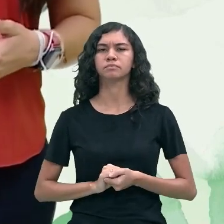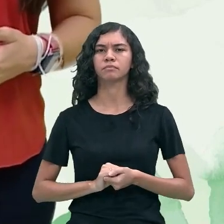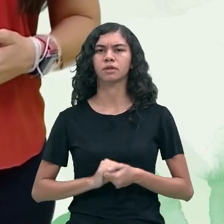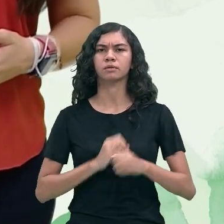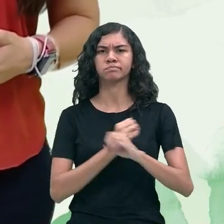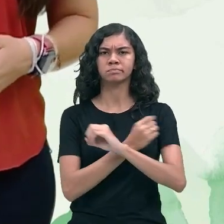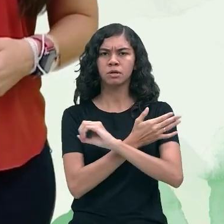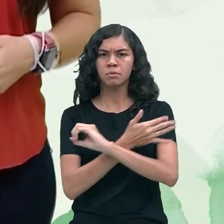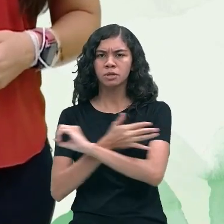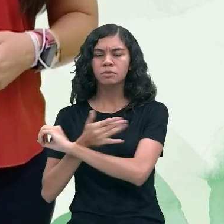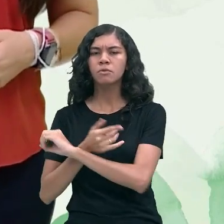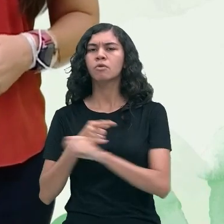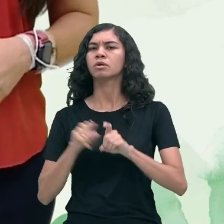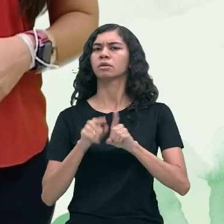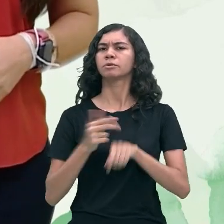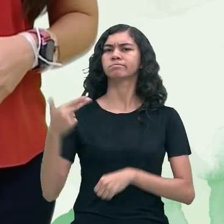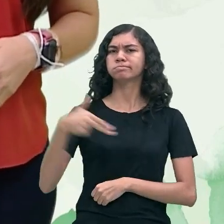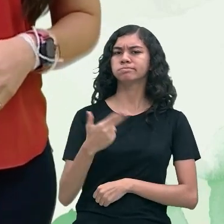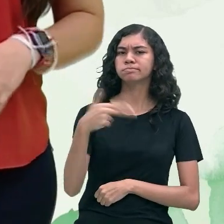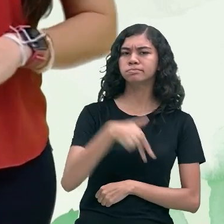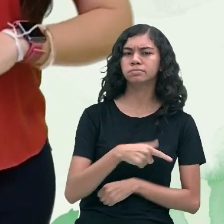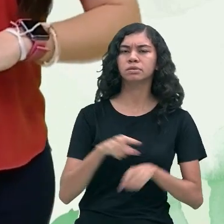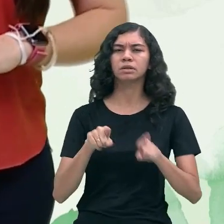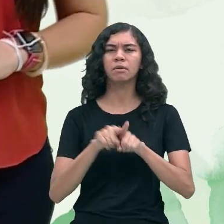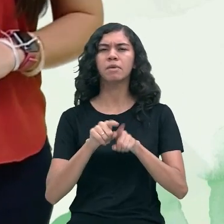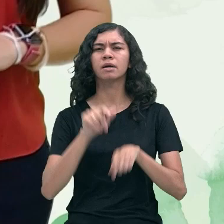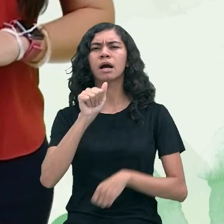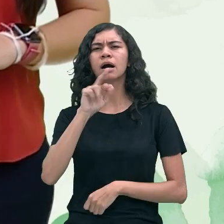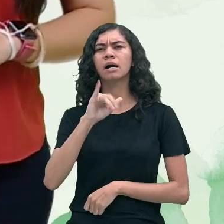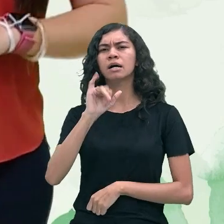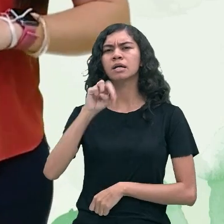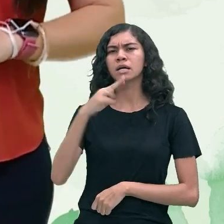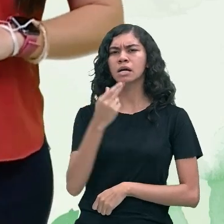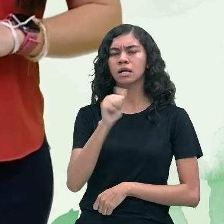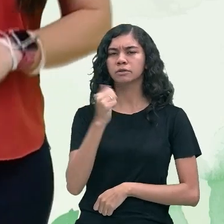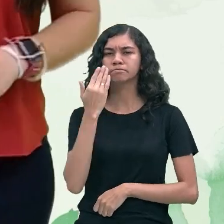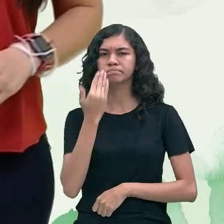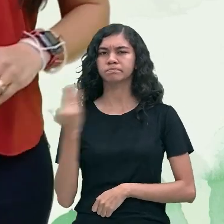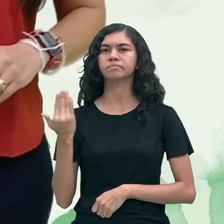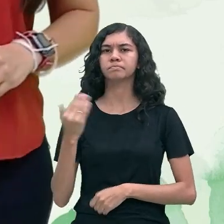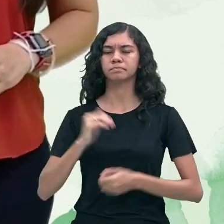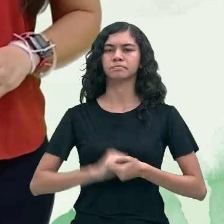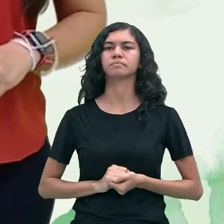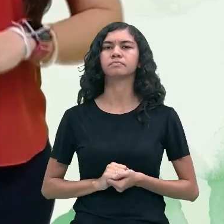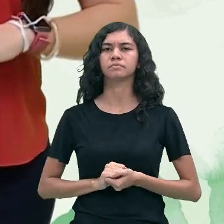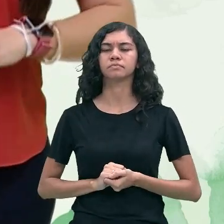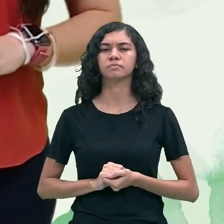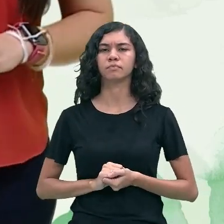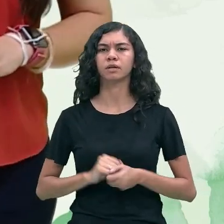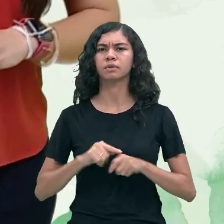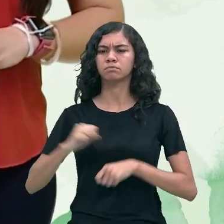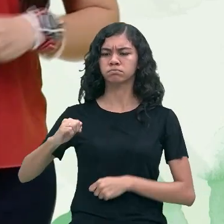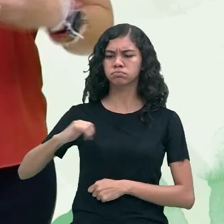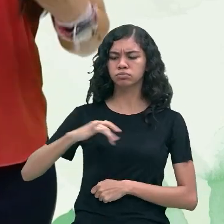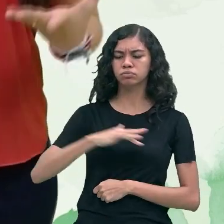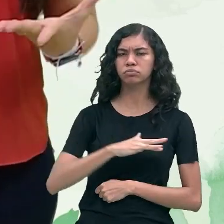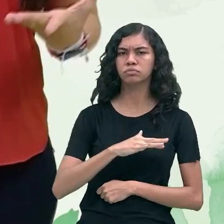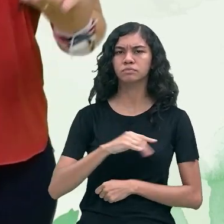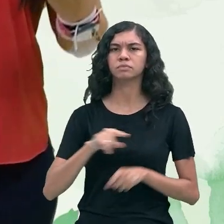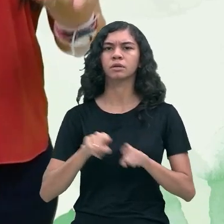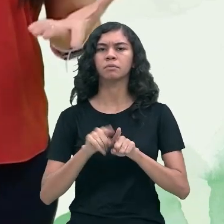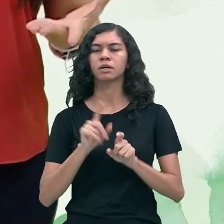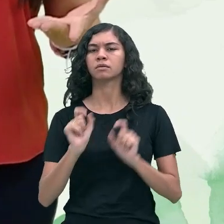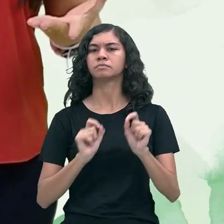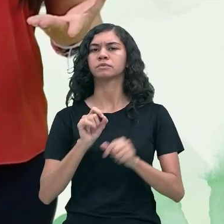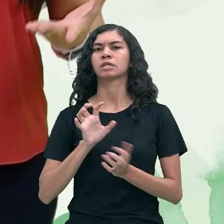o boto cor-de-rosa e também a ariranha, que é a nossa onça d'água. Nos répteis podemos citar o nosso